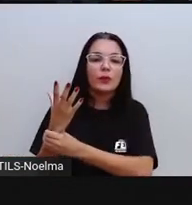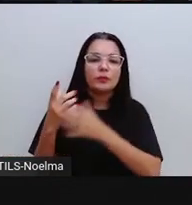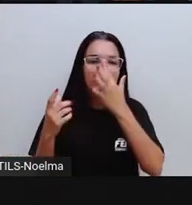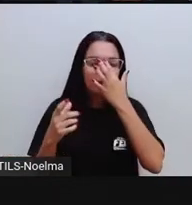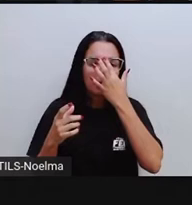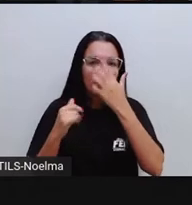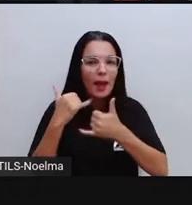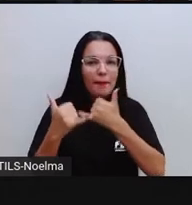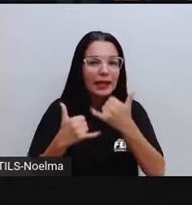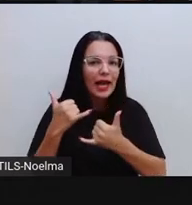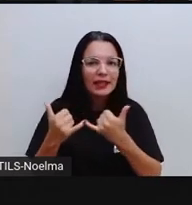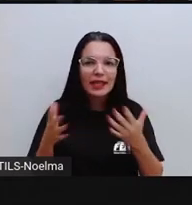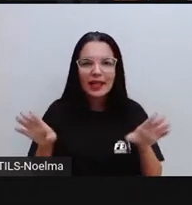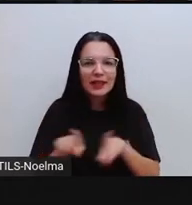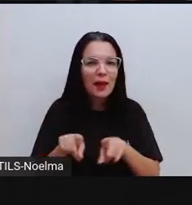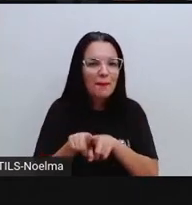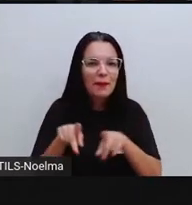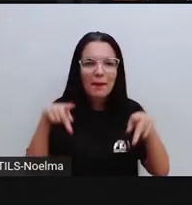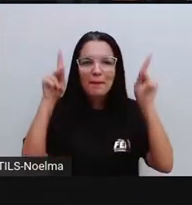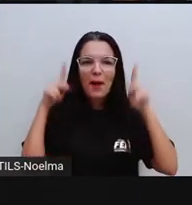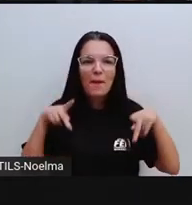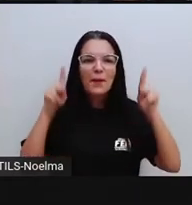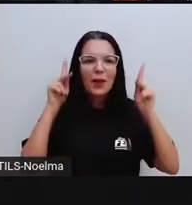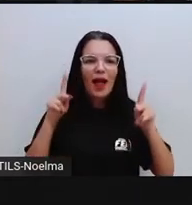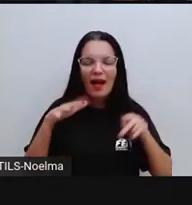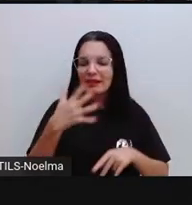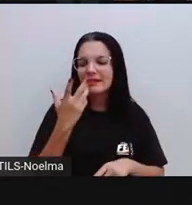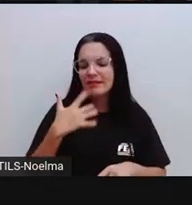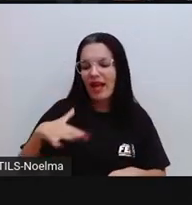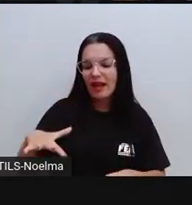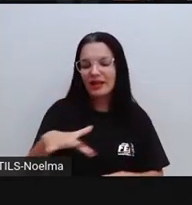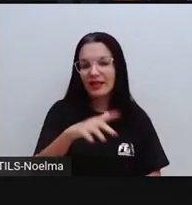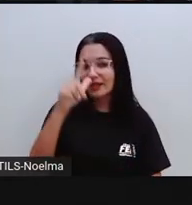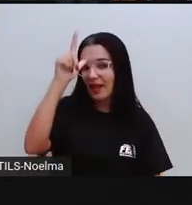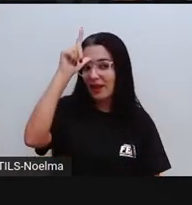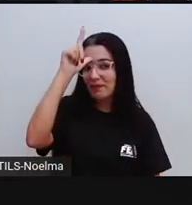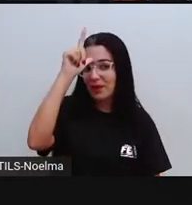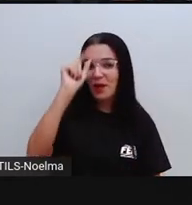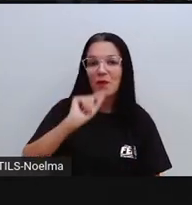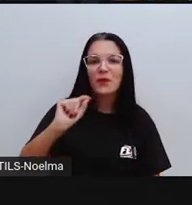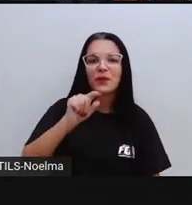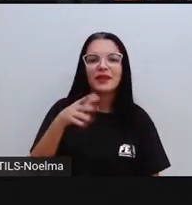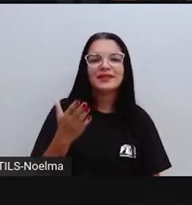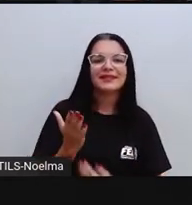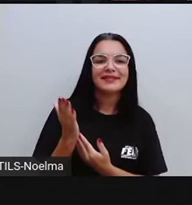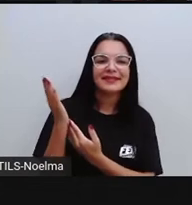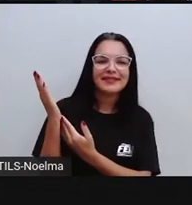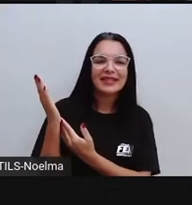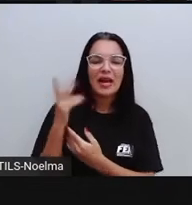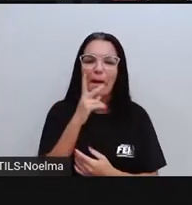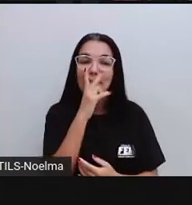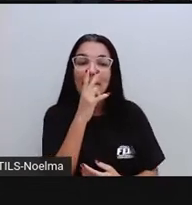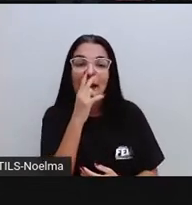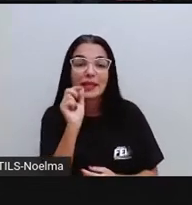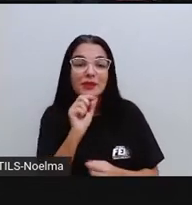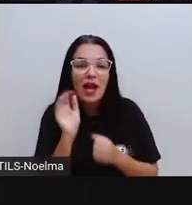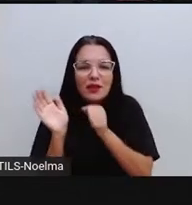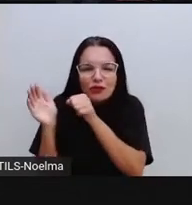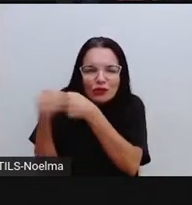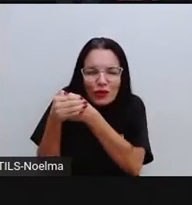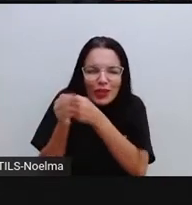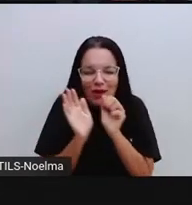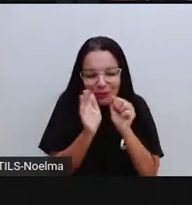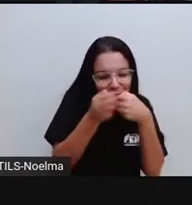muito popular entre as crianças alemães, a gente vai ver agora. Parece com o nosso esconde-esconde, mas é o